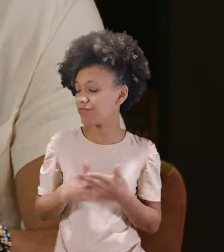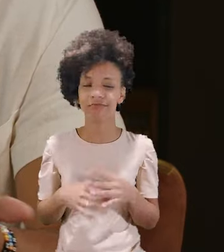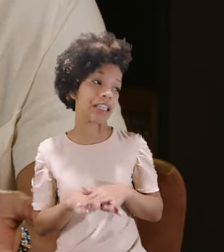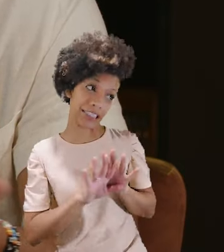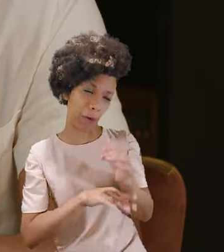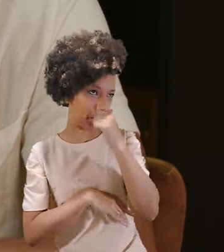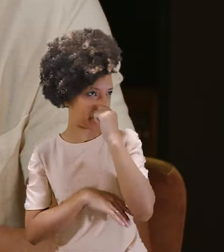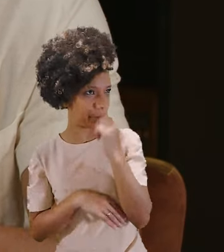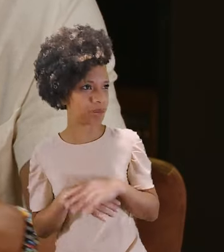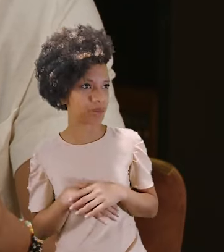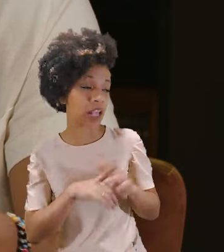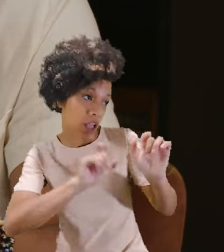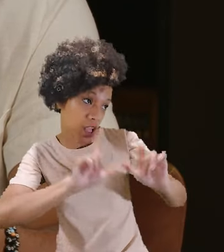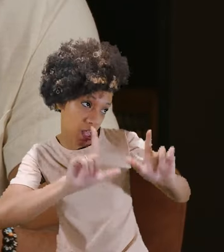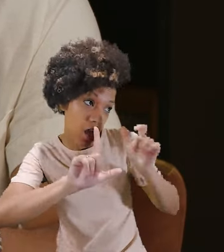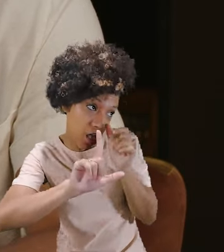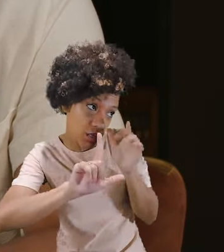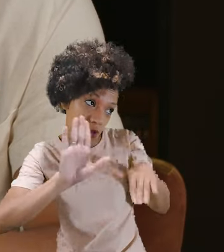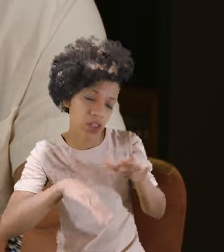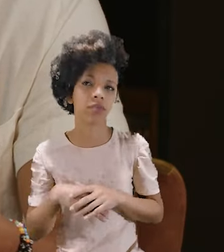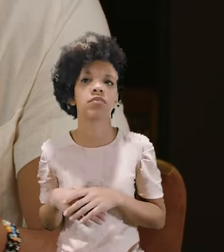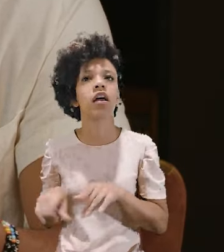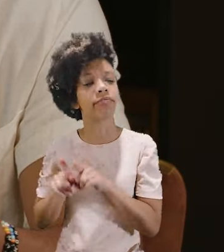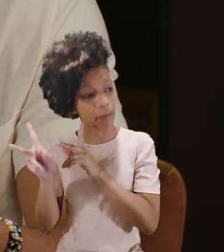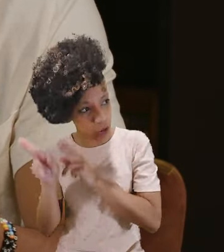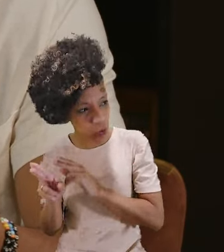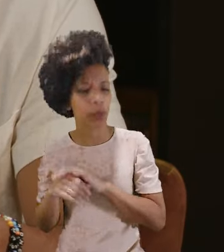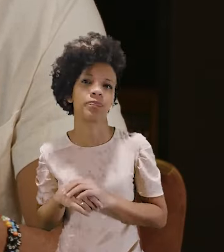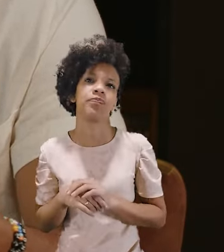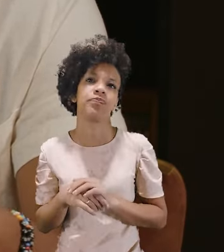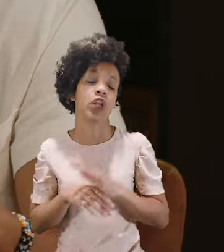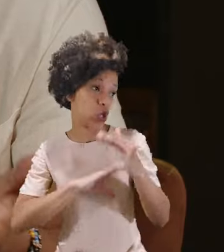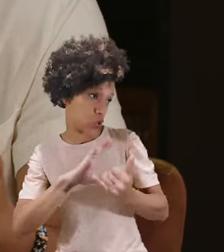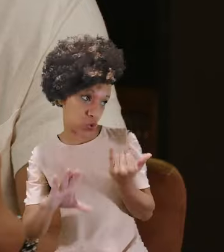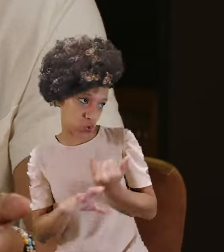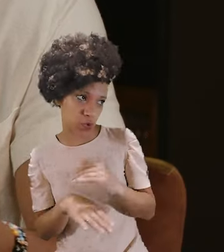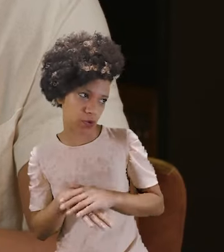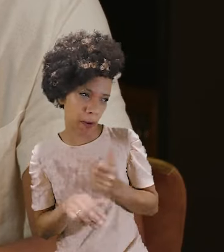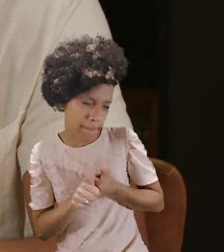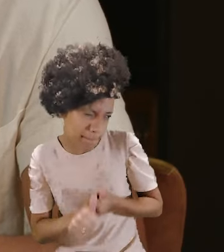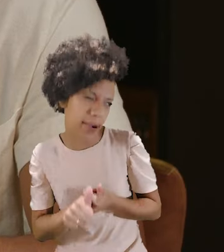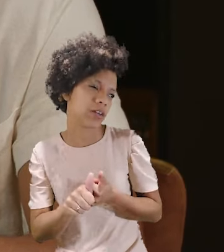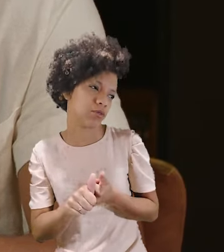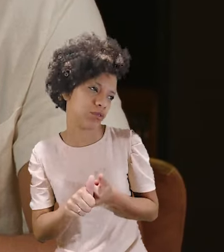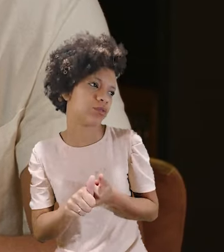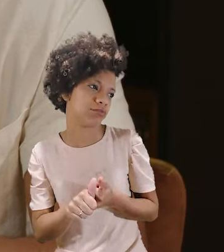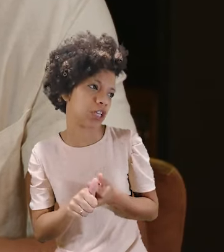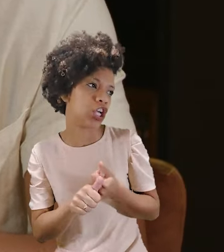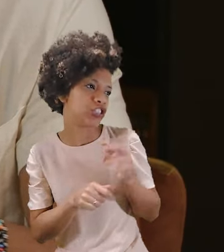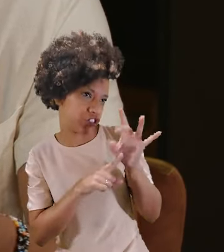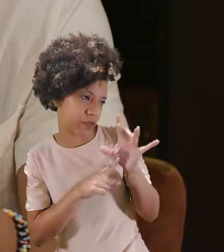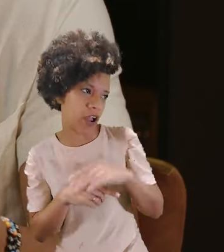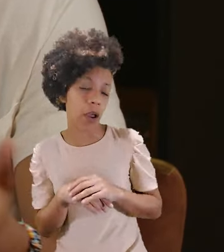basicamente fico assim escrever de vez em quando eu durmo bastante também assistindo tudo quanto tá a próxima de costa e tal sim sim